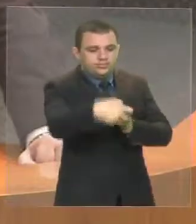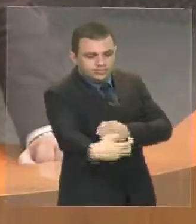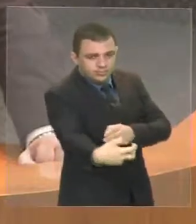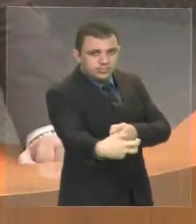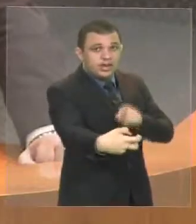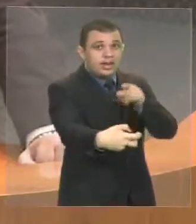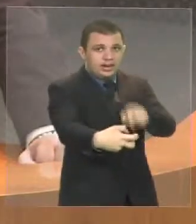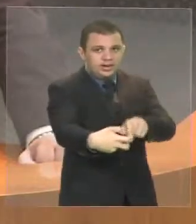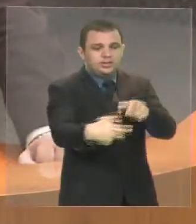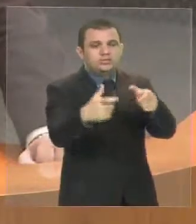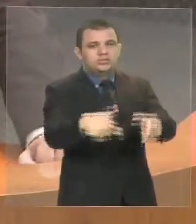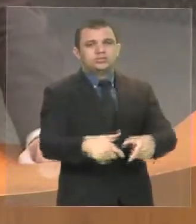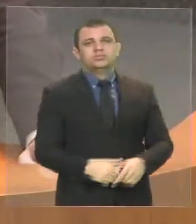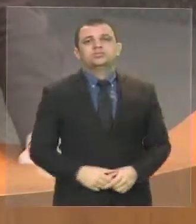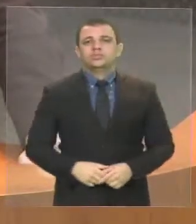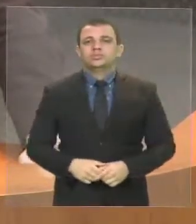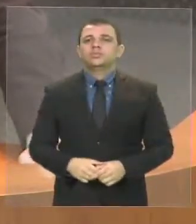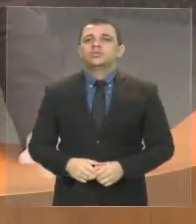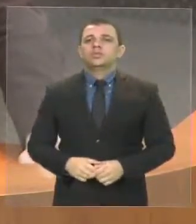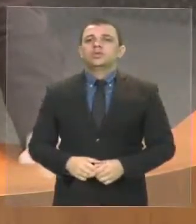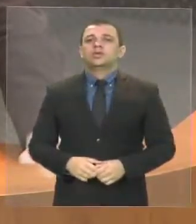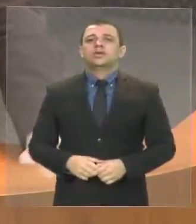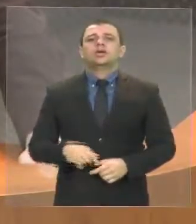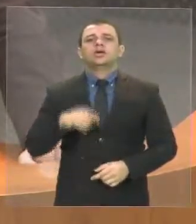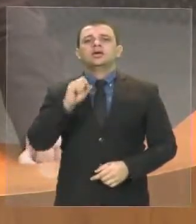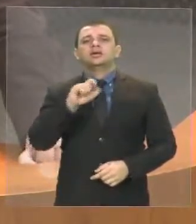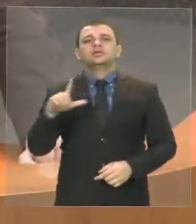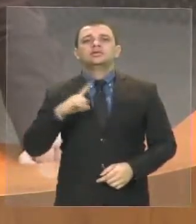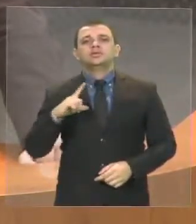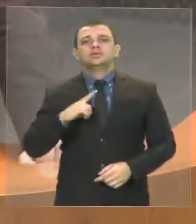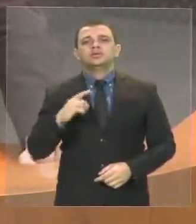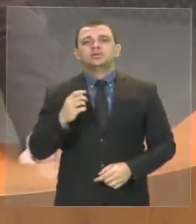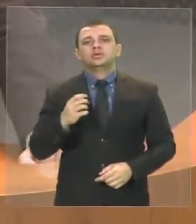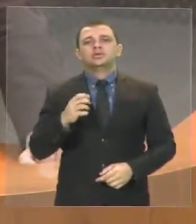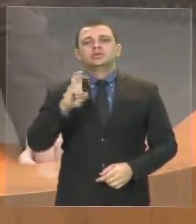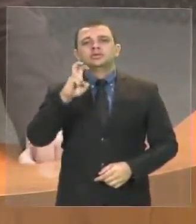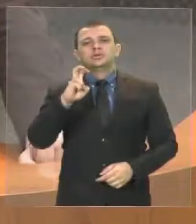outros 1.600 no interior do estado. Isso trazendo